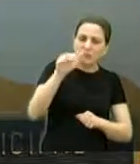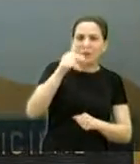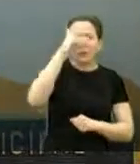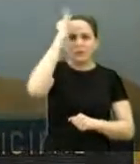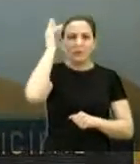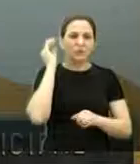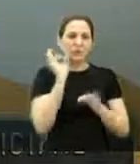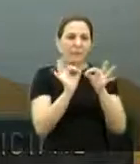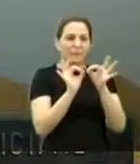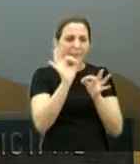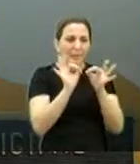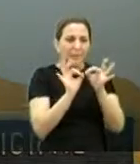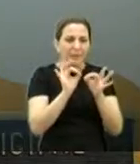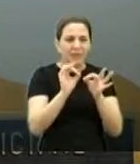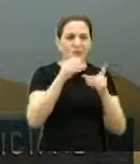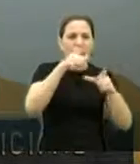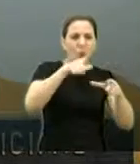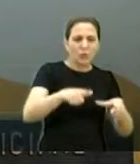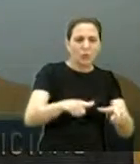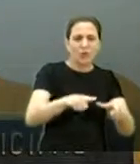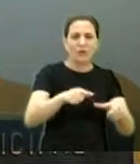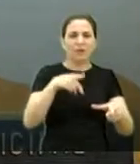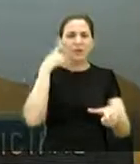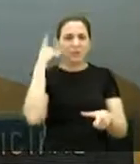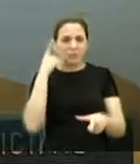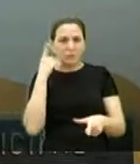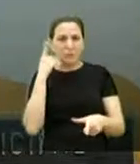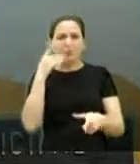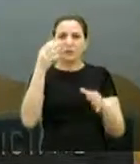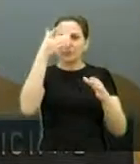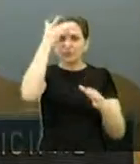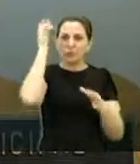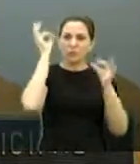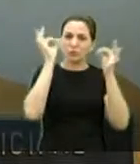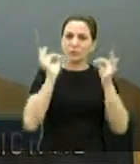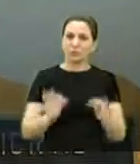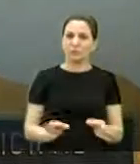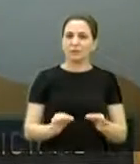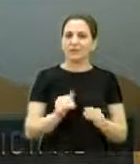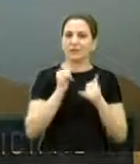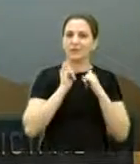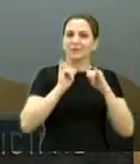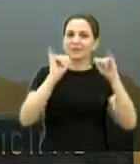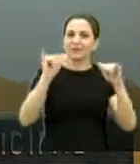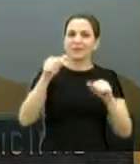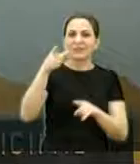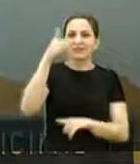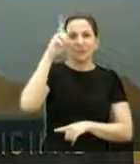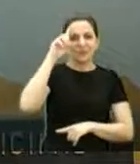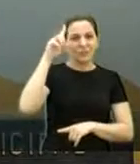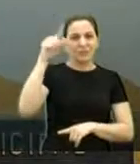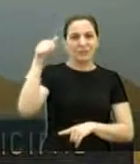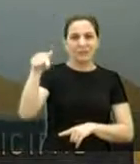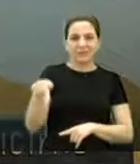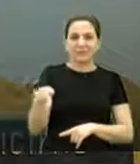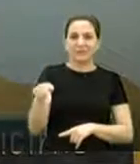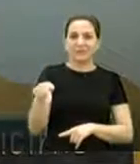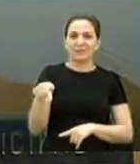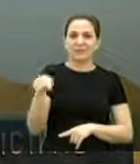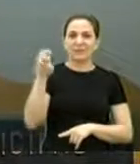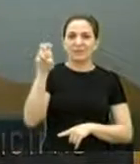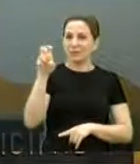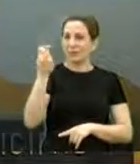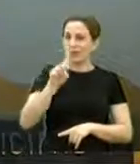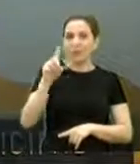está preparada para ocupar o cargo e que seja uma pessoa honesta. Vai aí o meu recado, ó, dia 7. Dia 7? Dia